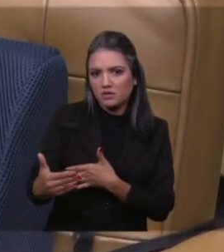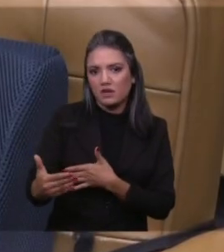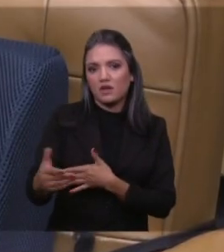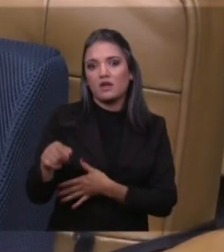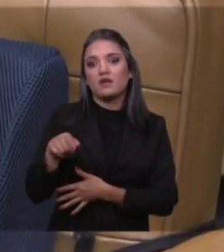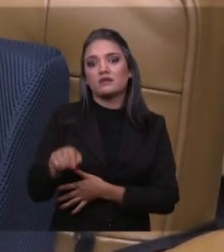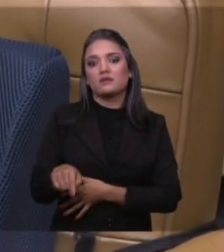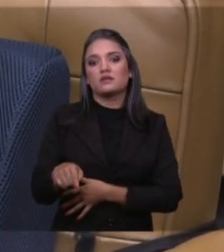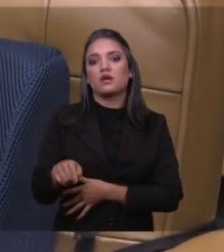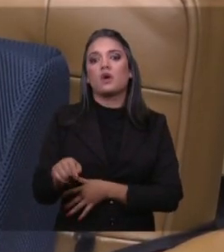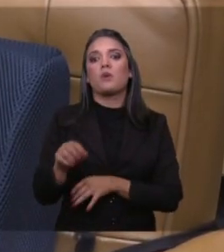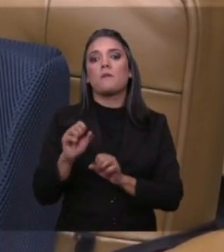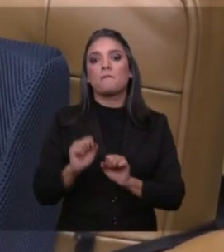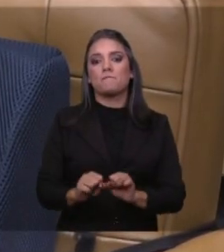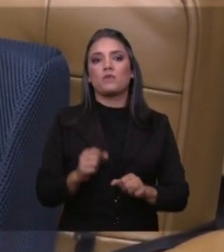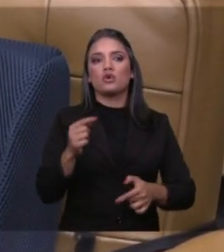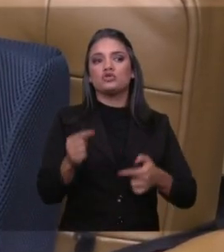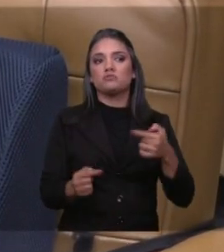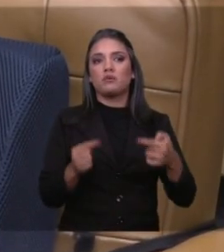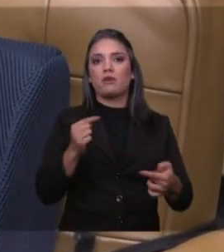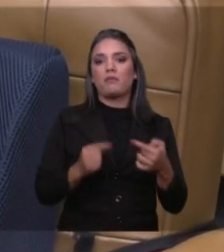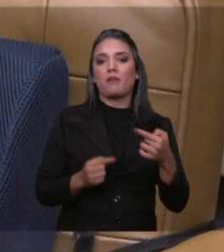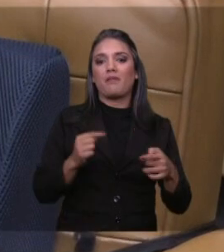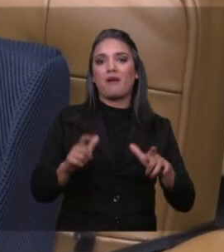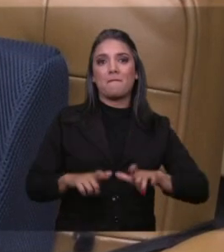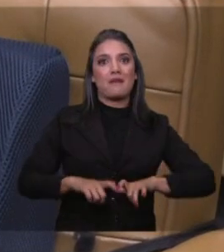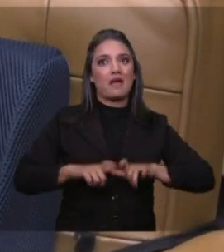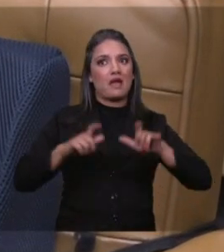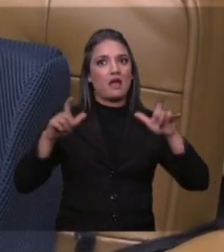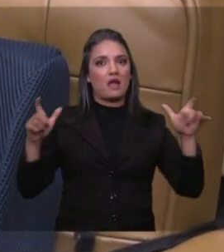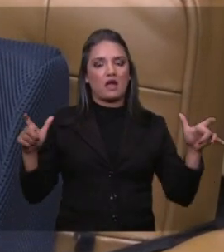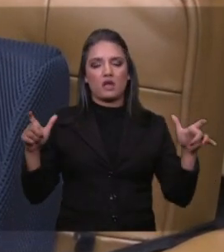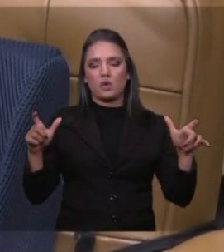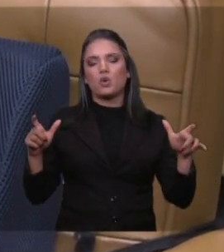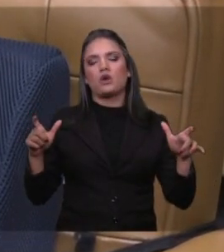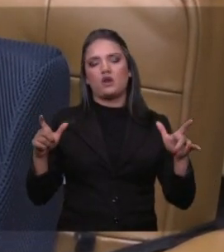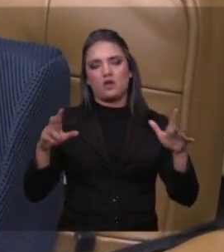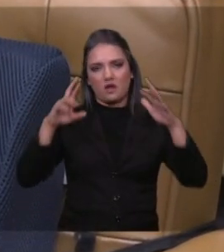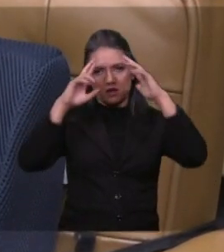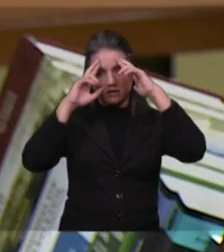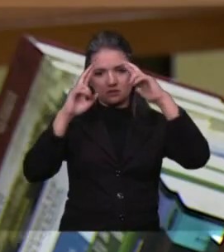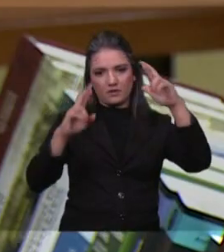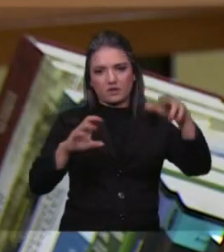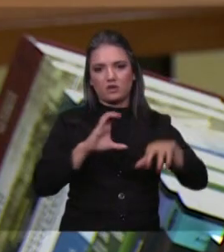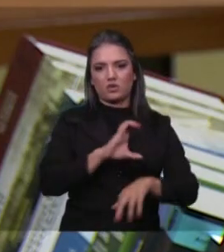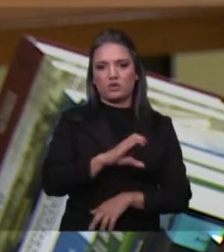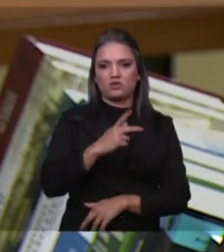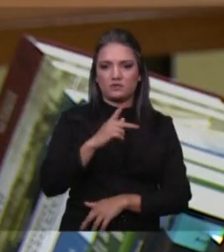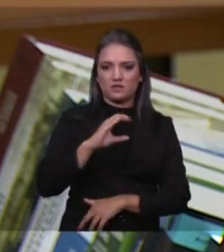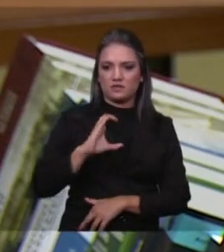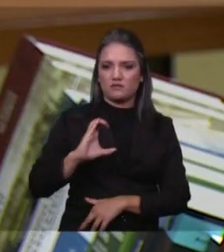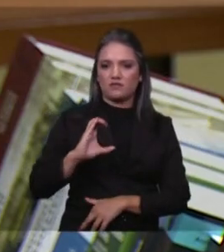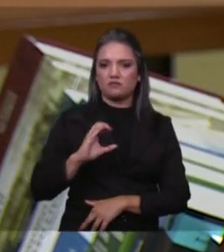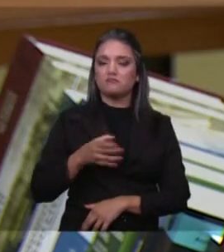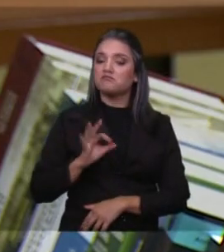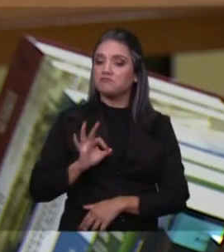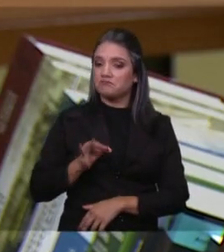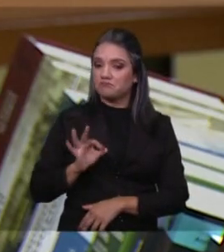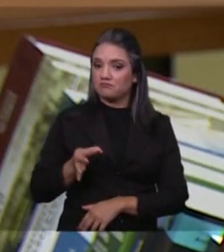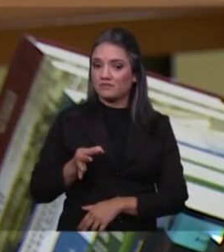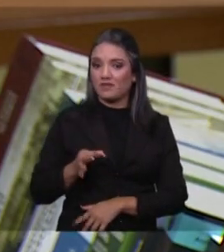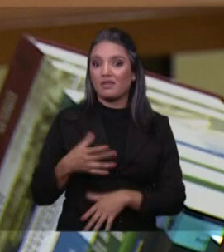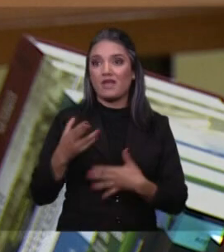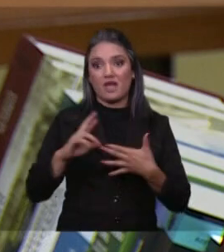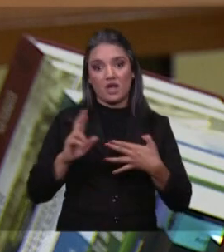ser deliberado por maioria absoluta nos termos Código de Processo Civil. Isso. Pois não. E era um